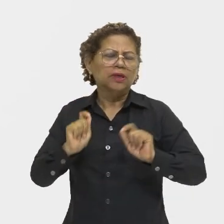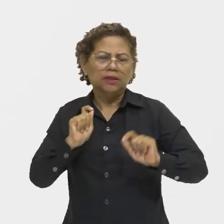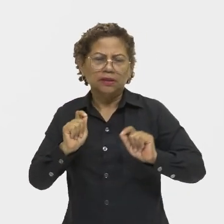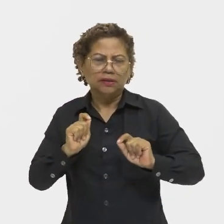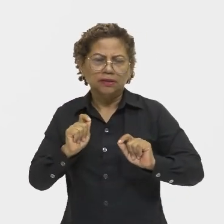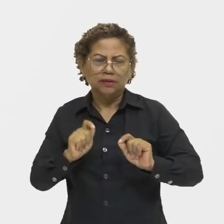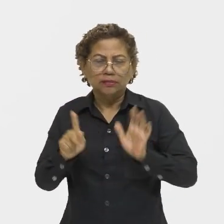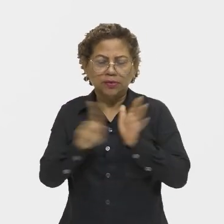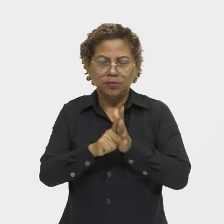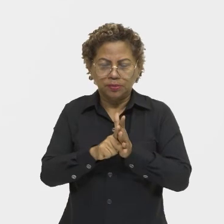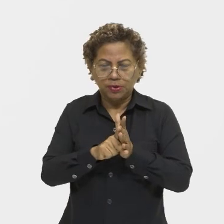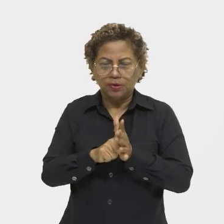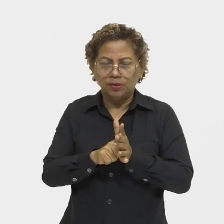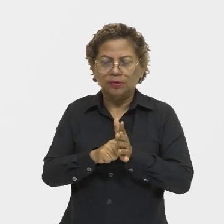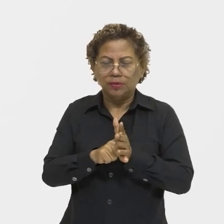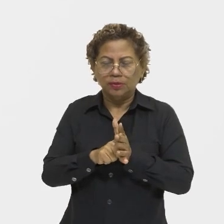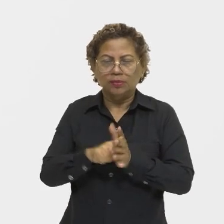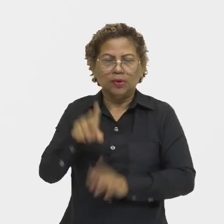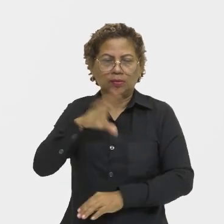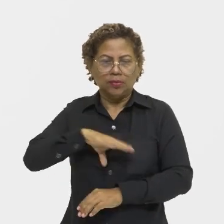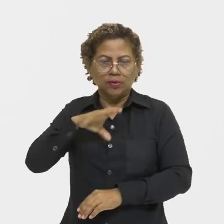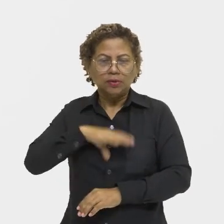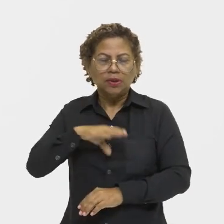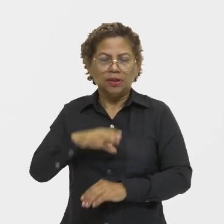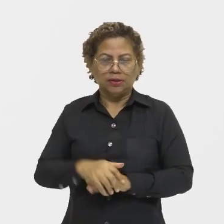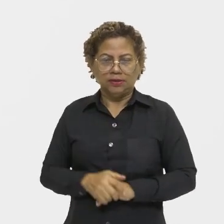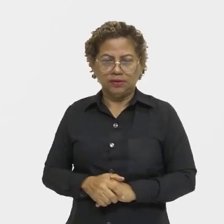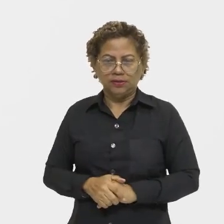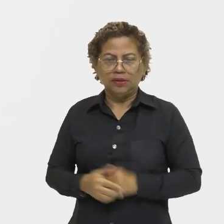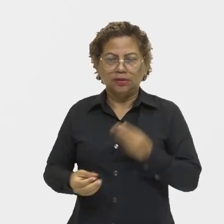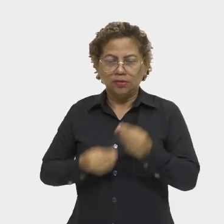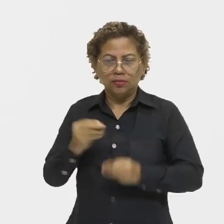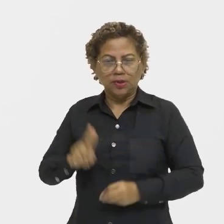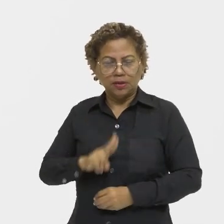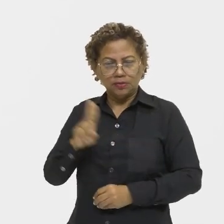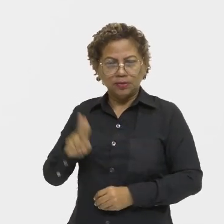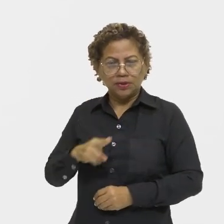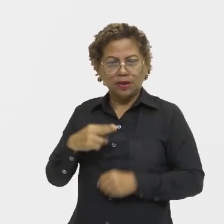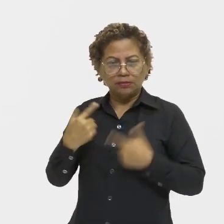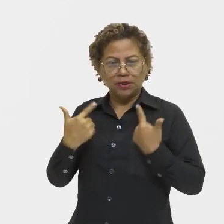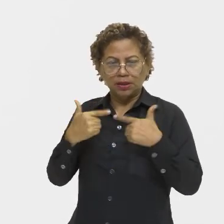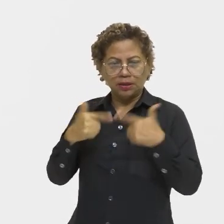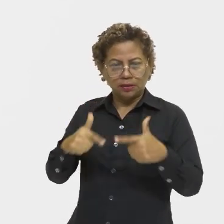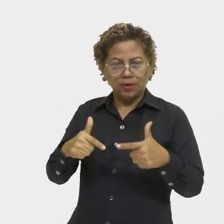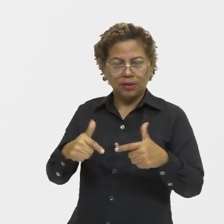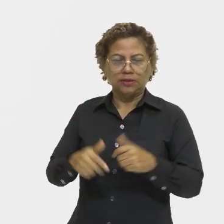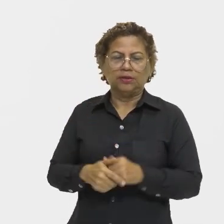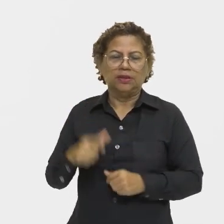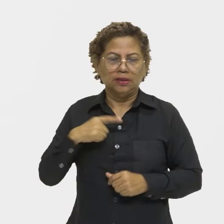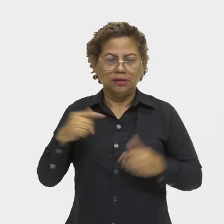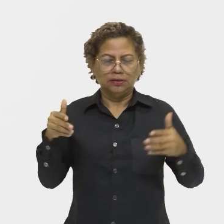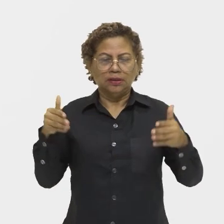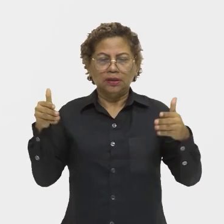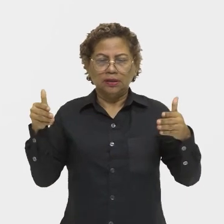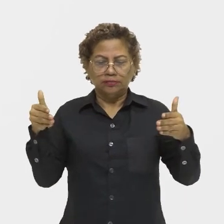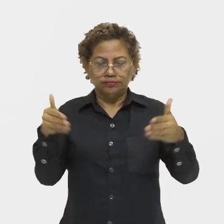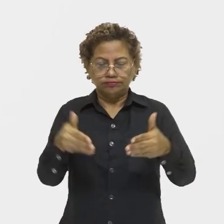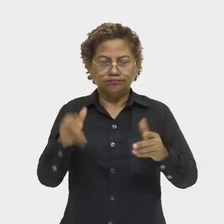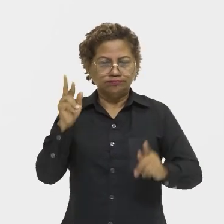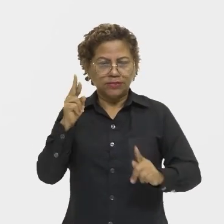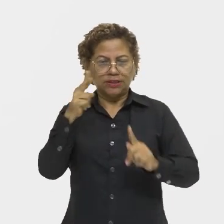função metalinguística ela é caracterizada pelo uso da metalinguagem, ou seja, a linguagem que se refere a ela